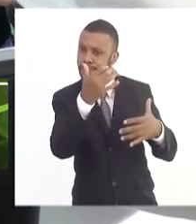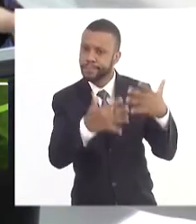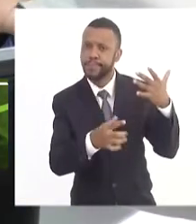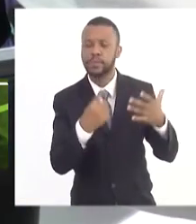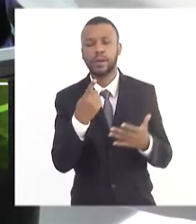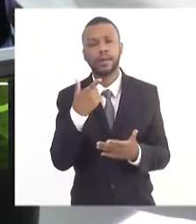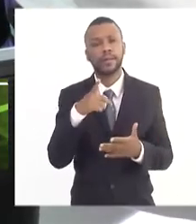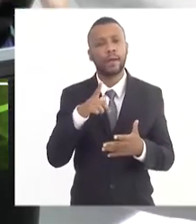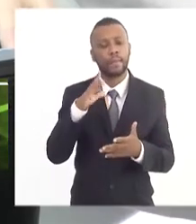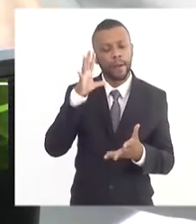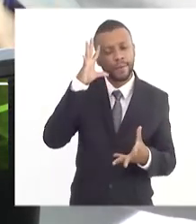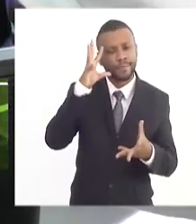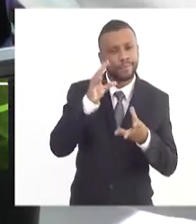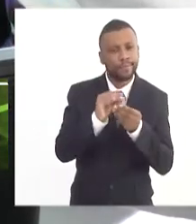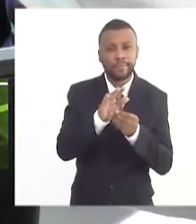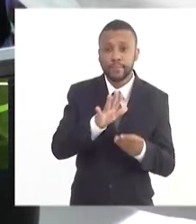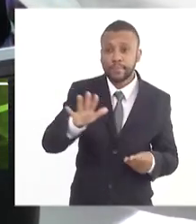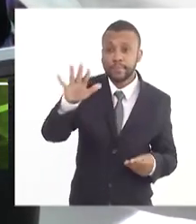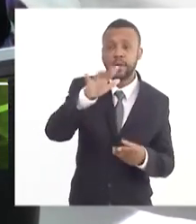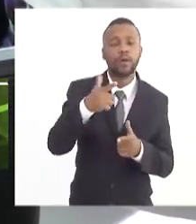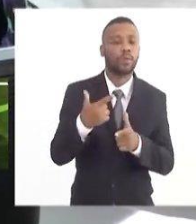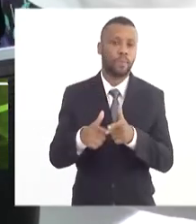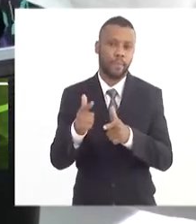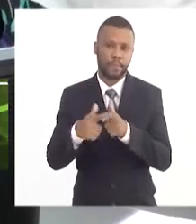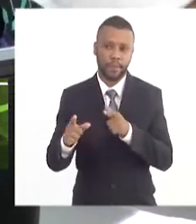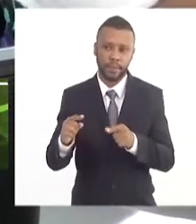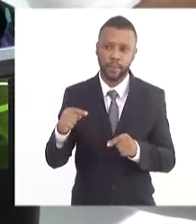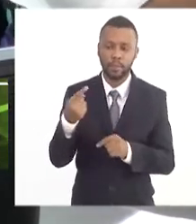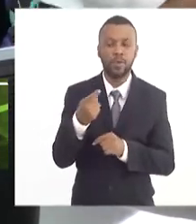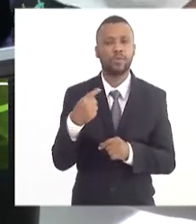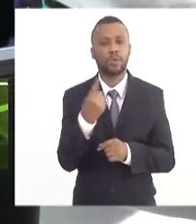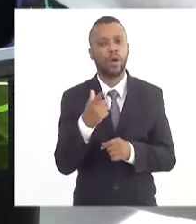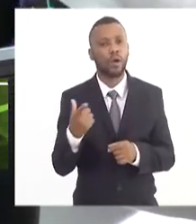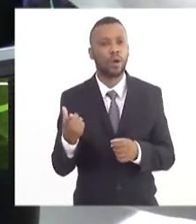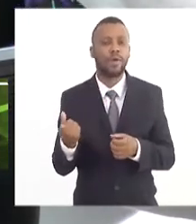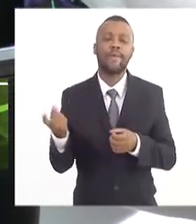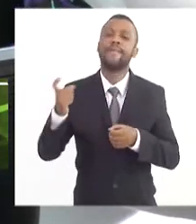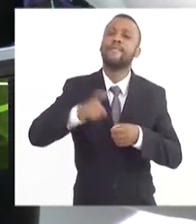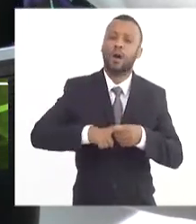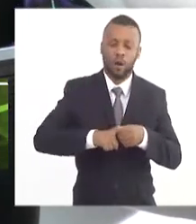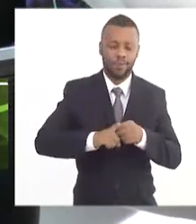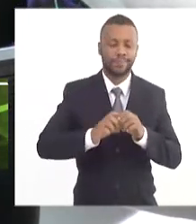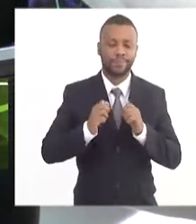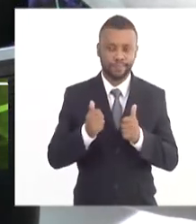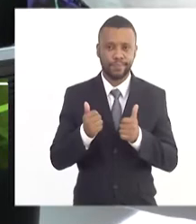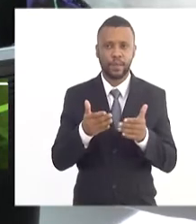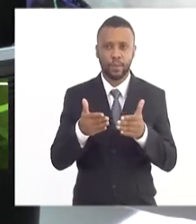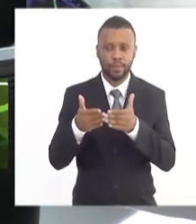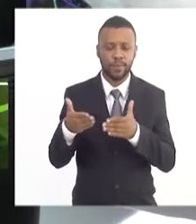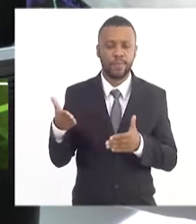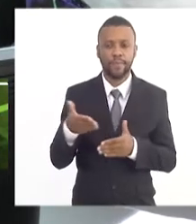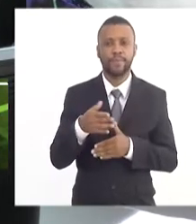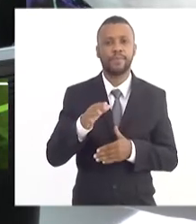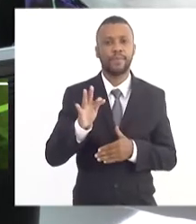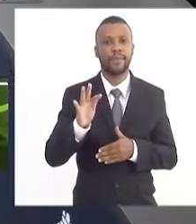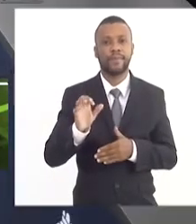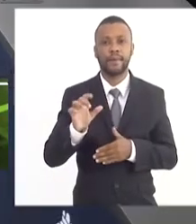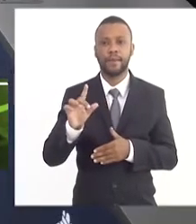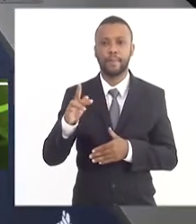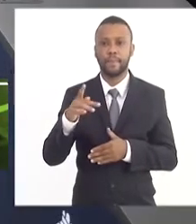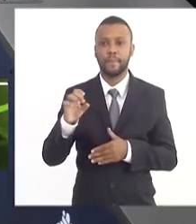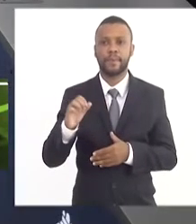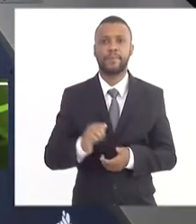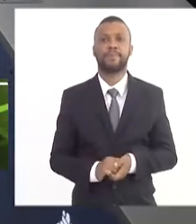programa como um todo e depois a gente retornar. Por favor, Felipe. Presidente, só gostaria